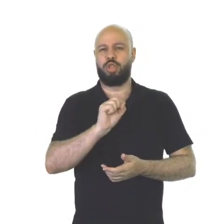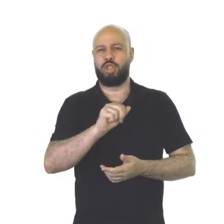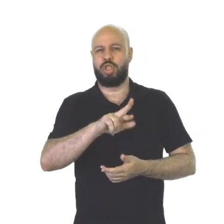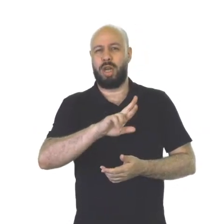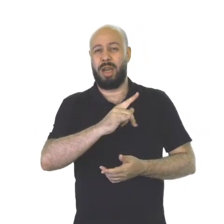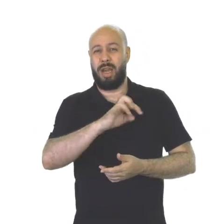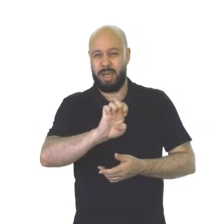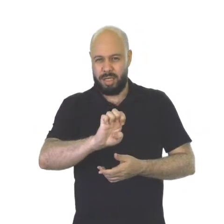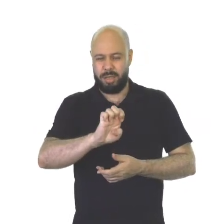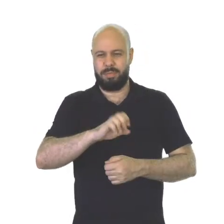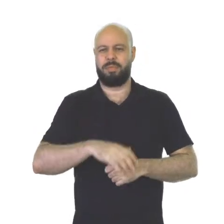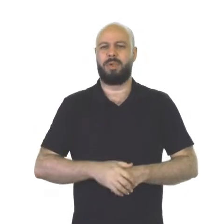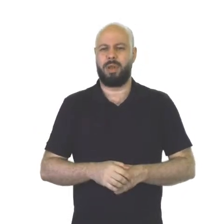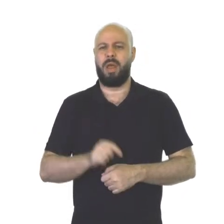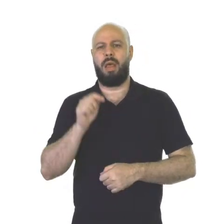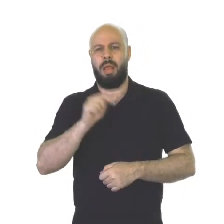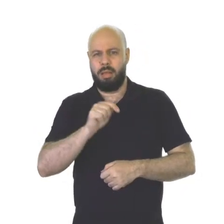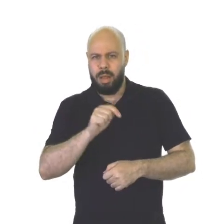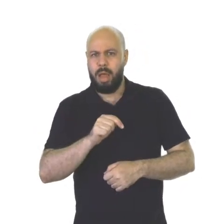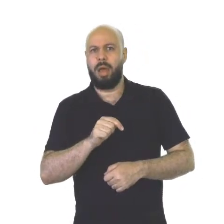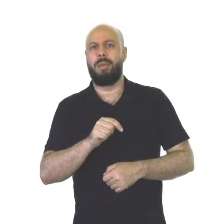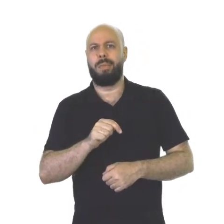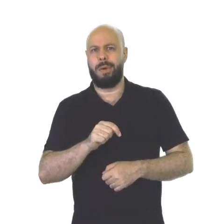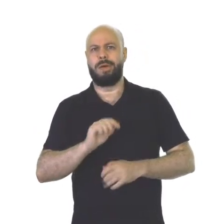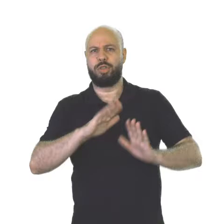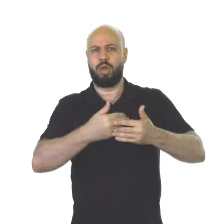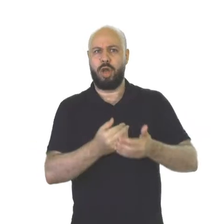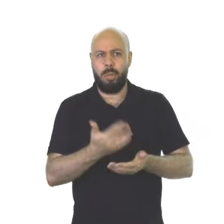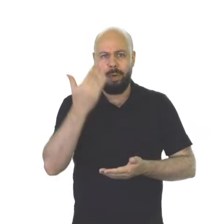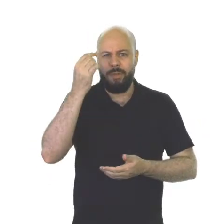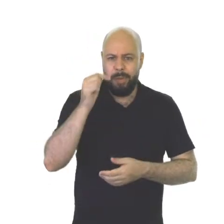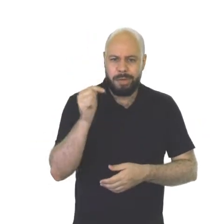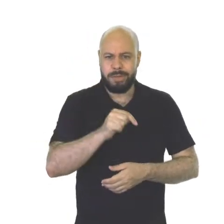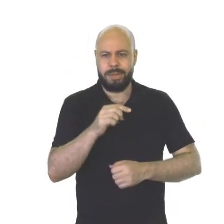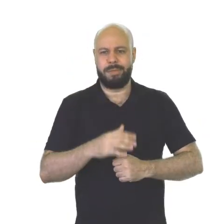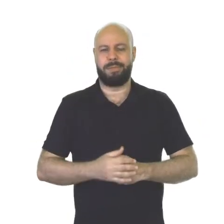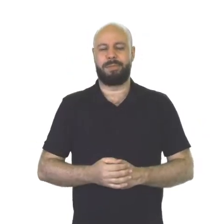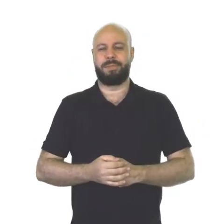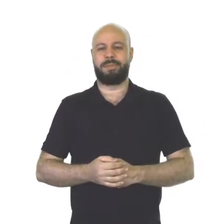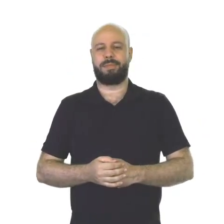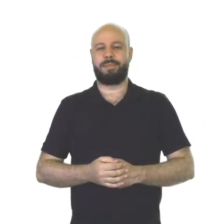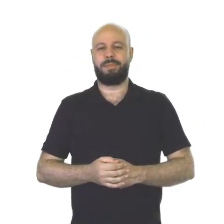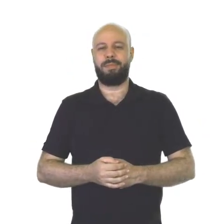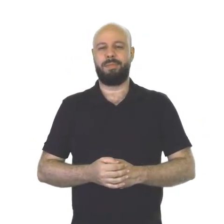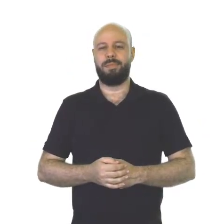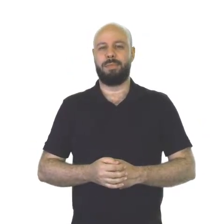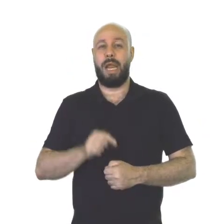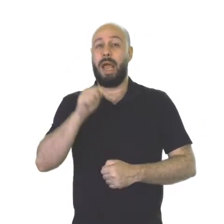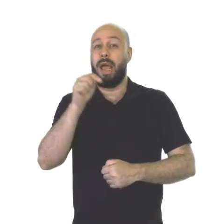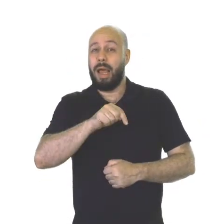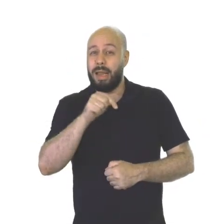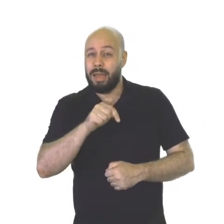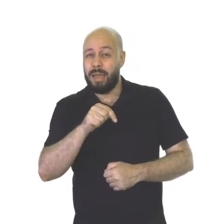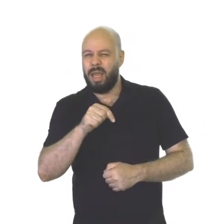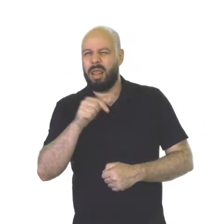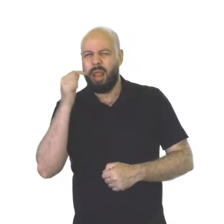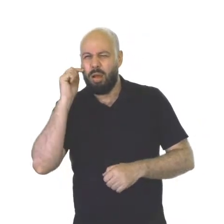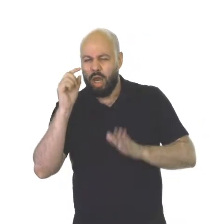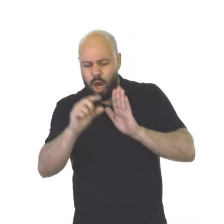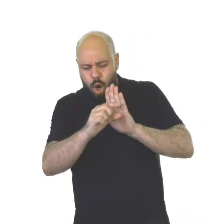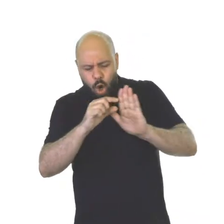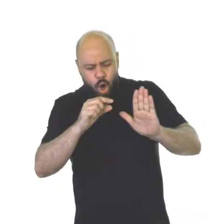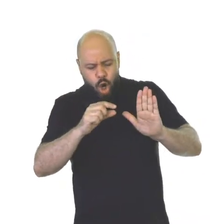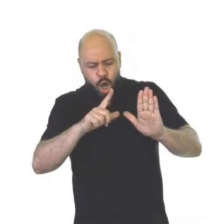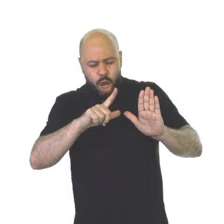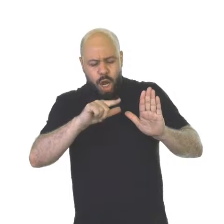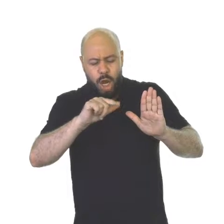ampla, né, uma escola abrangente de Hampshire, ok? Então, ali, a partir daquela lead, eu já